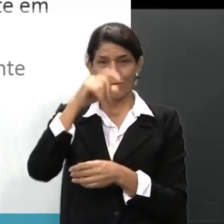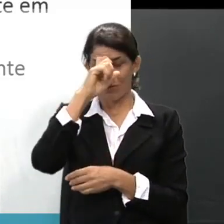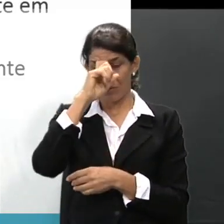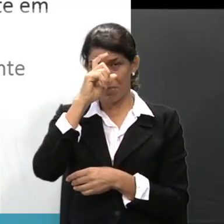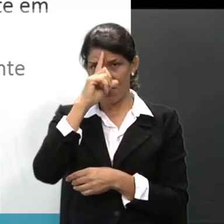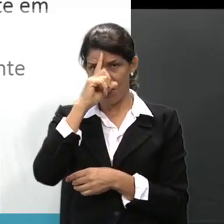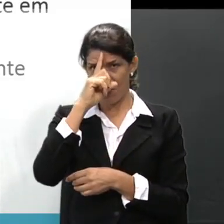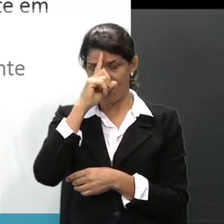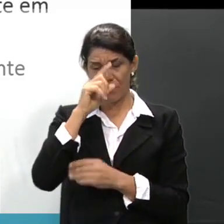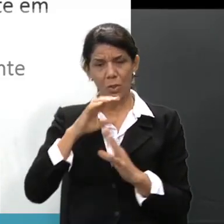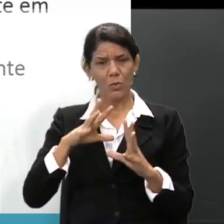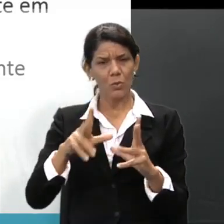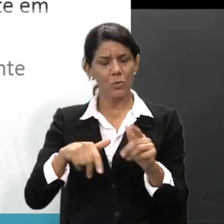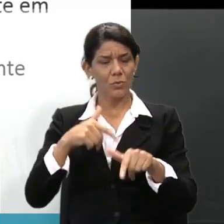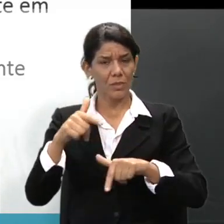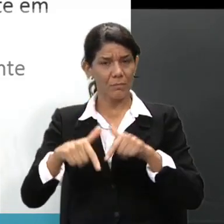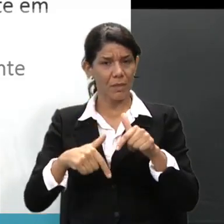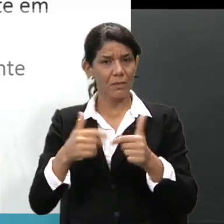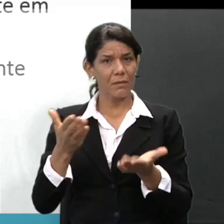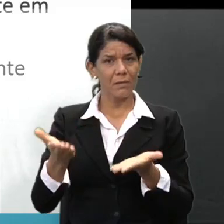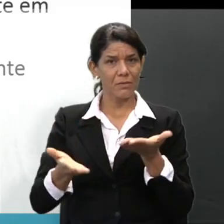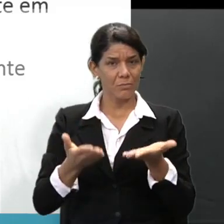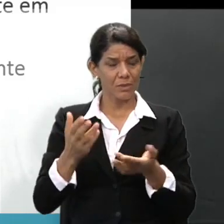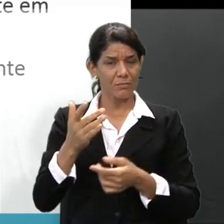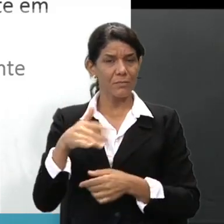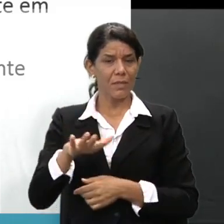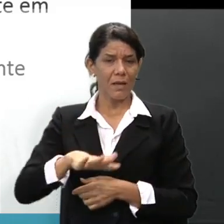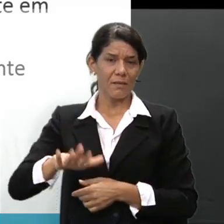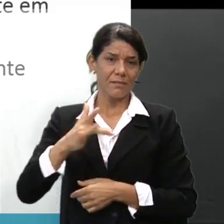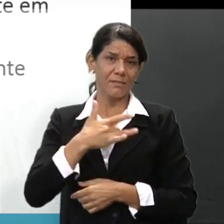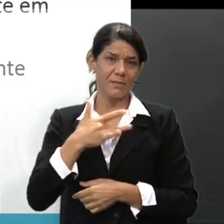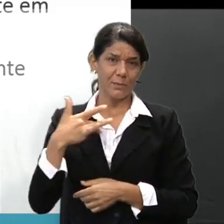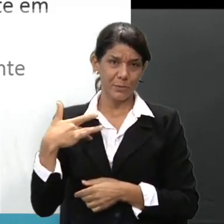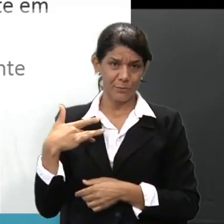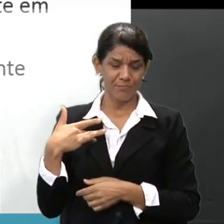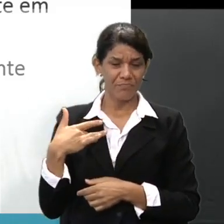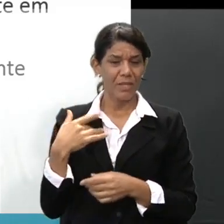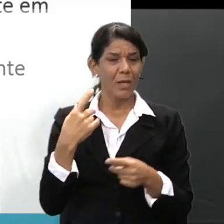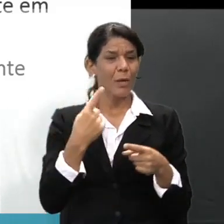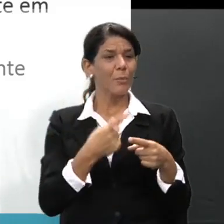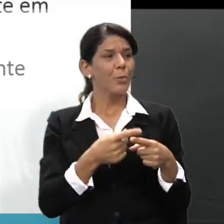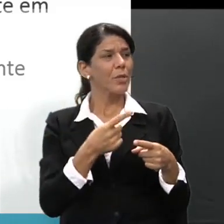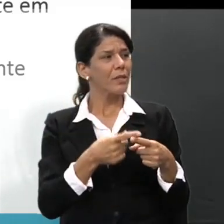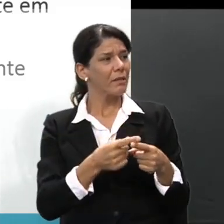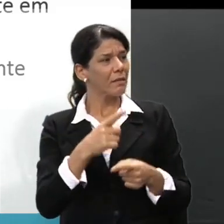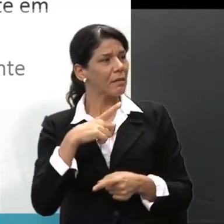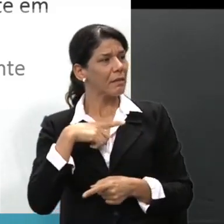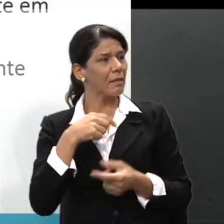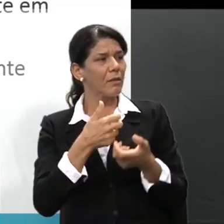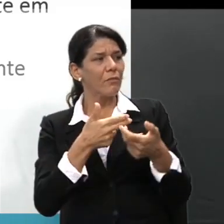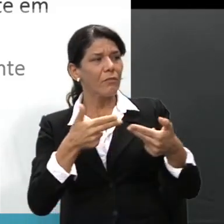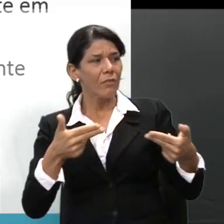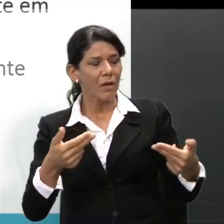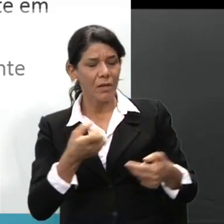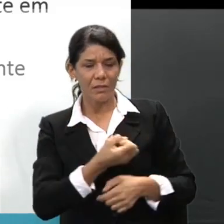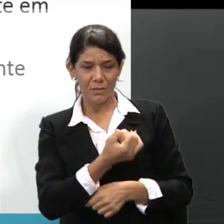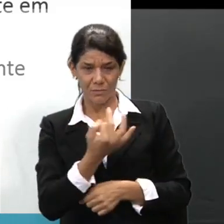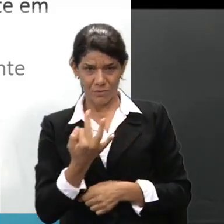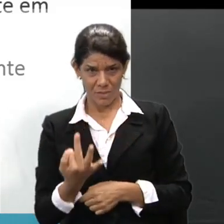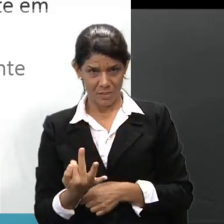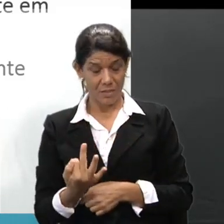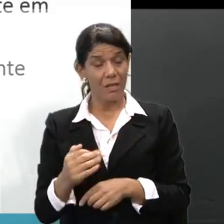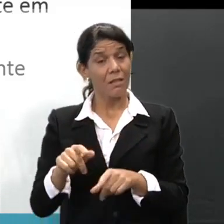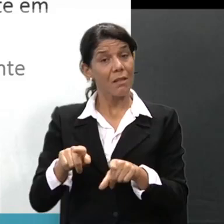hospitais, em todos os serviços de atendimento em saúde. Por quê? Porque nós temos diversas quantidades